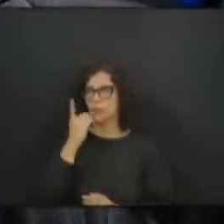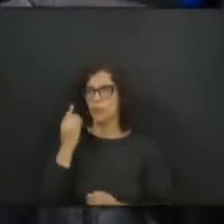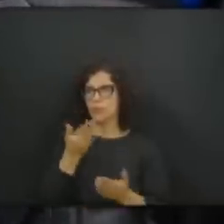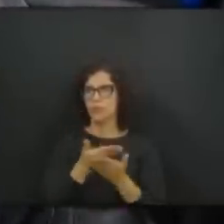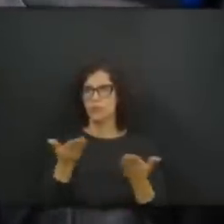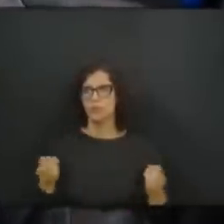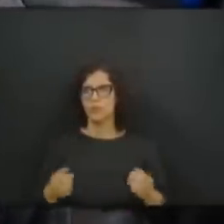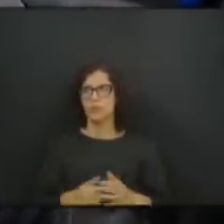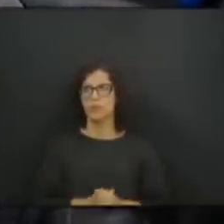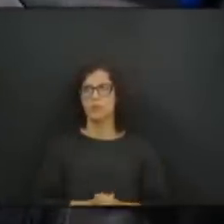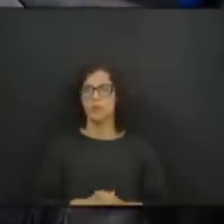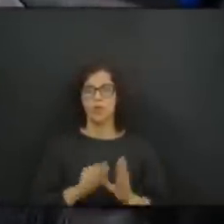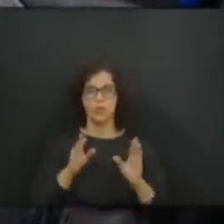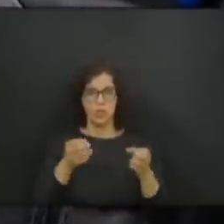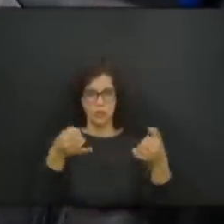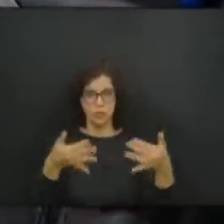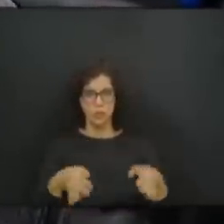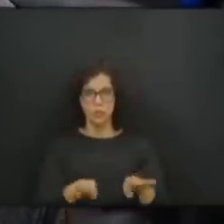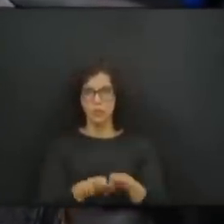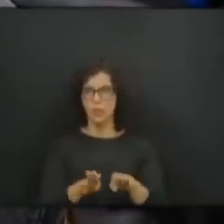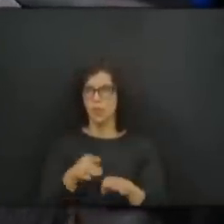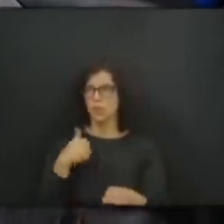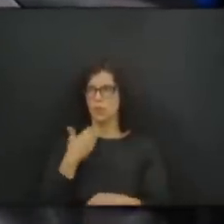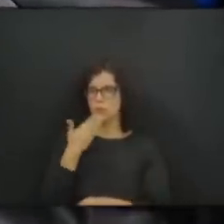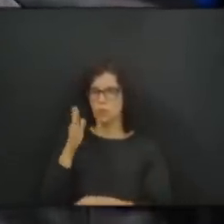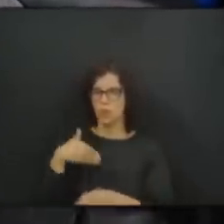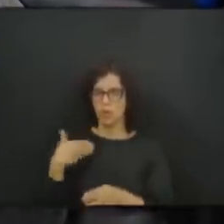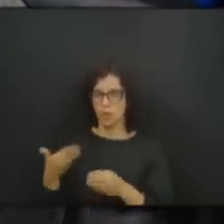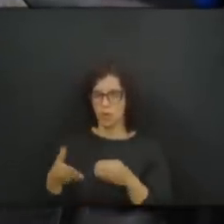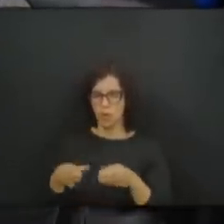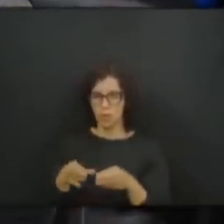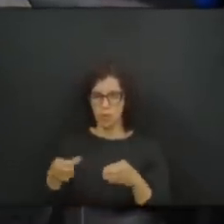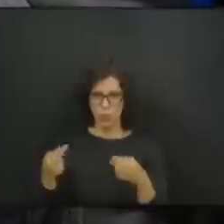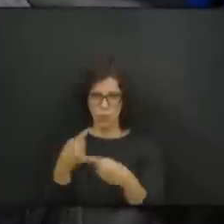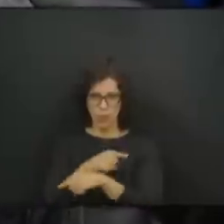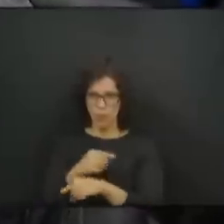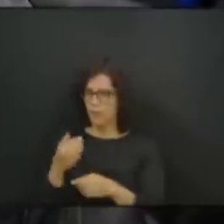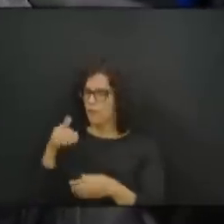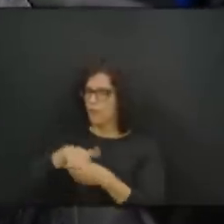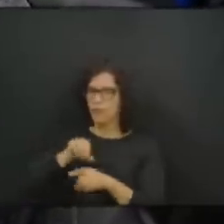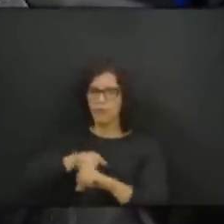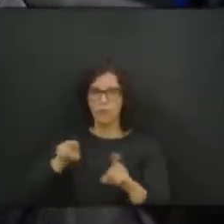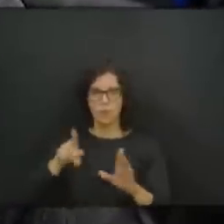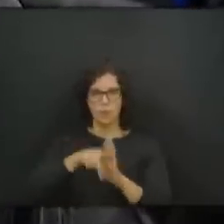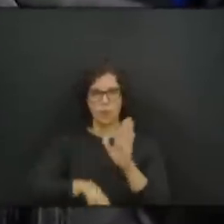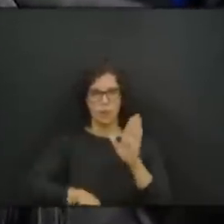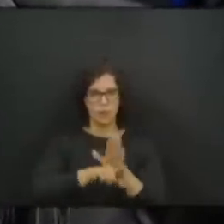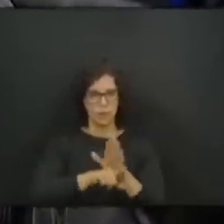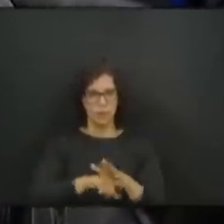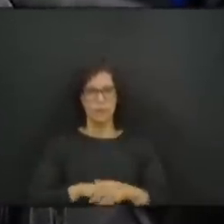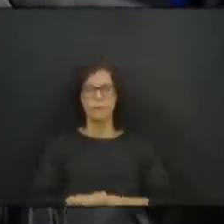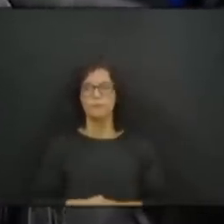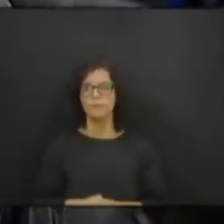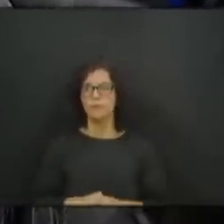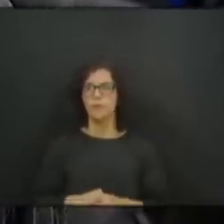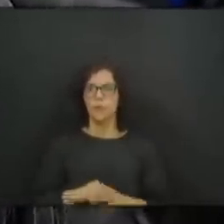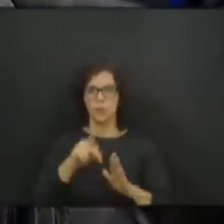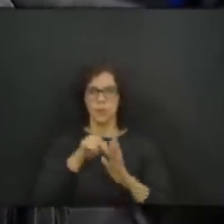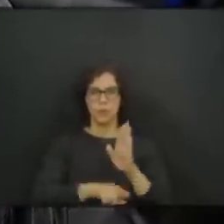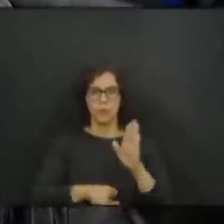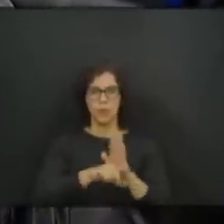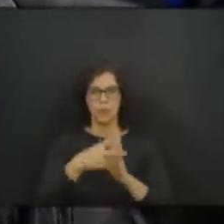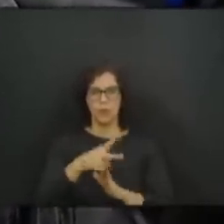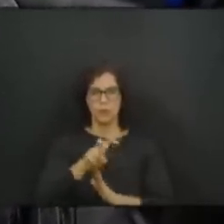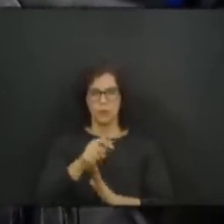deputados e deputadas já adianto que nosso encaminhamento da bancada de oposição é contrário ao presente projeto PL